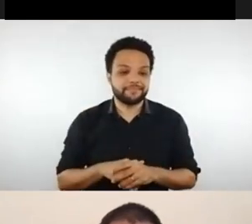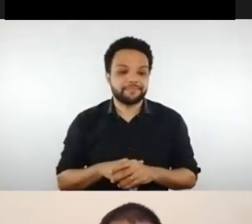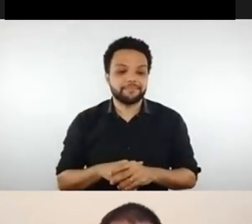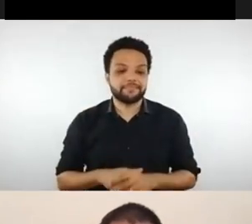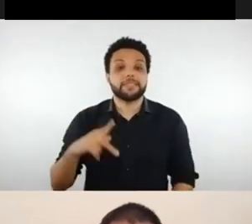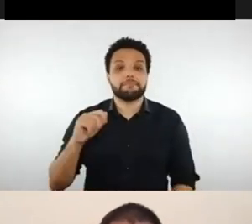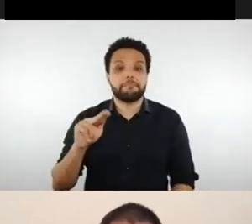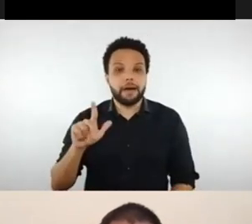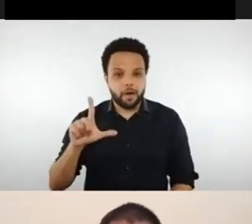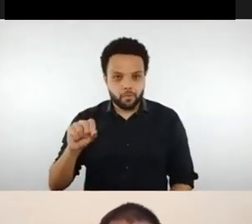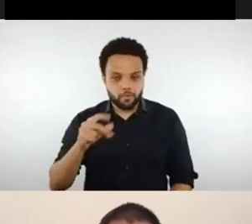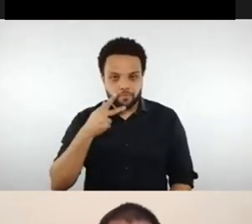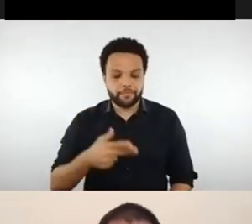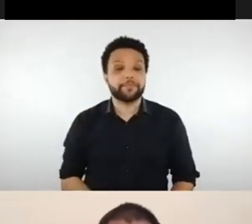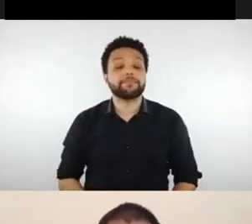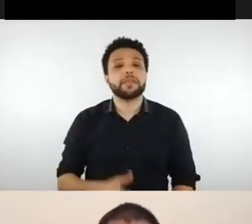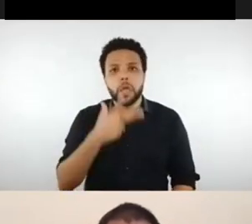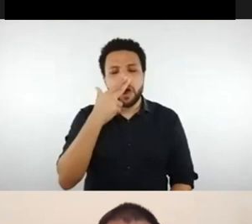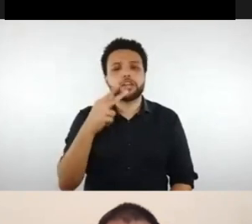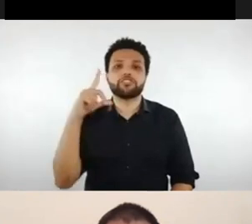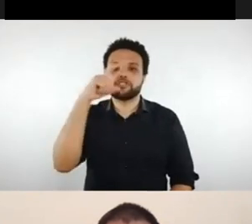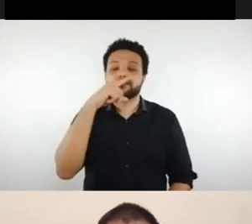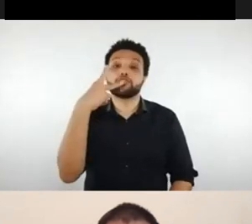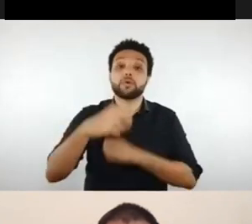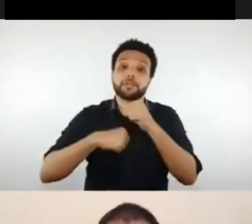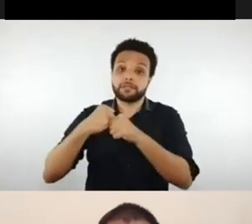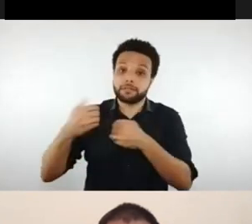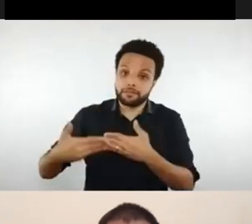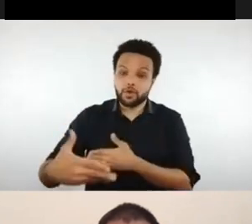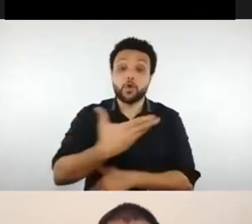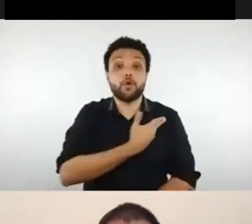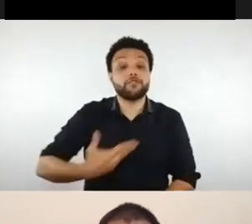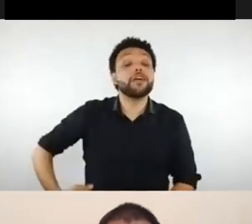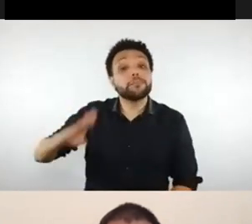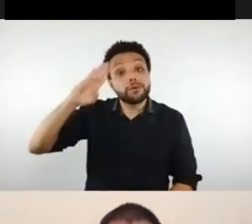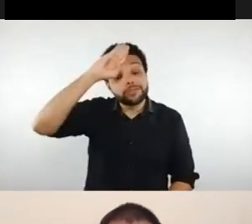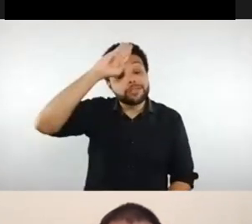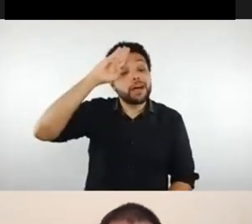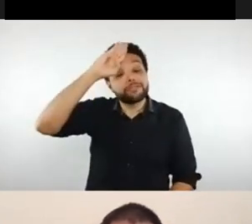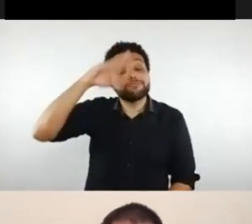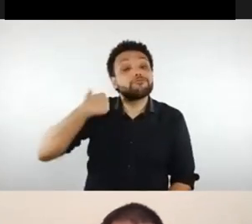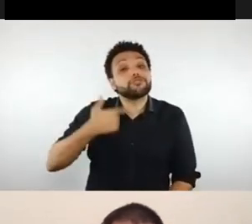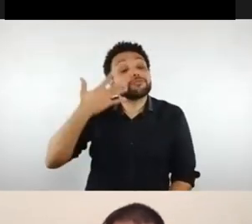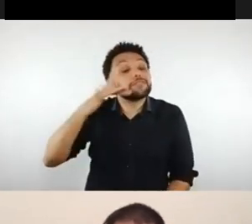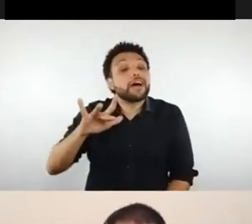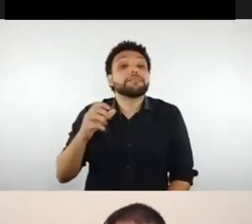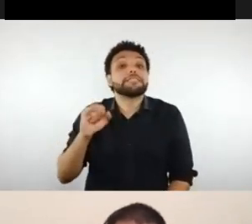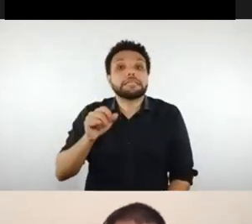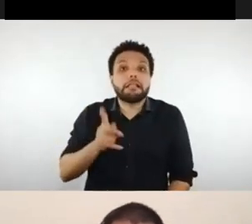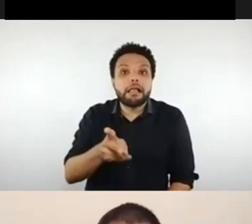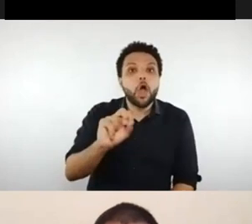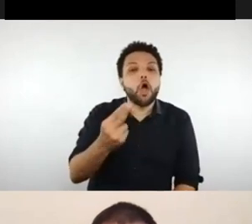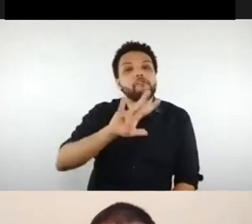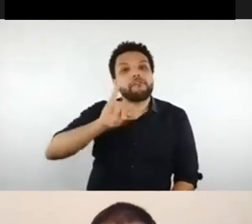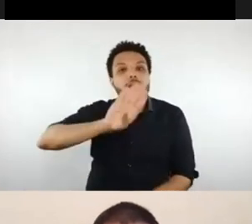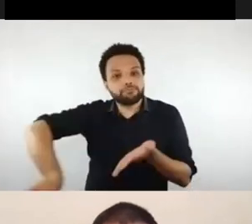ser difícil nos próximos 2 anos, não sabemos quanto tempo vai demorar o governo Bolsonaro, espero que menos tempo possível,